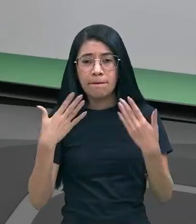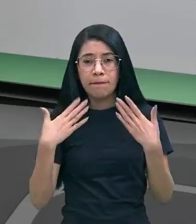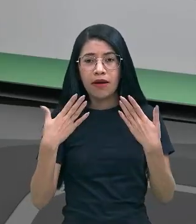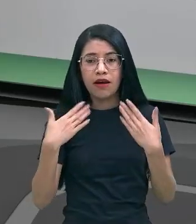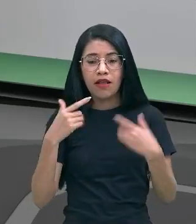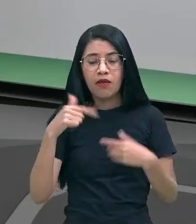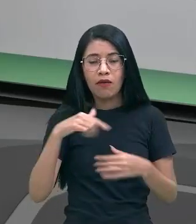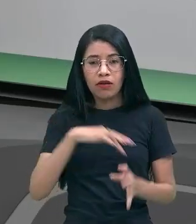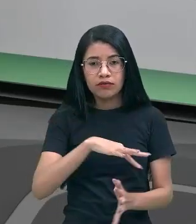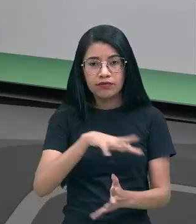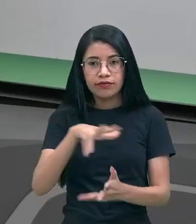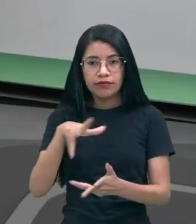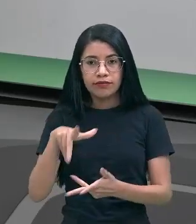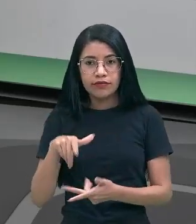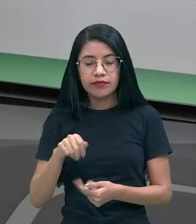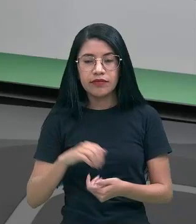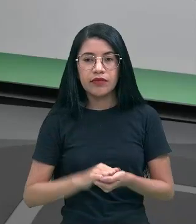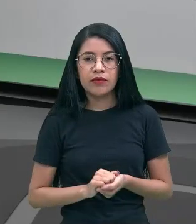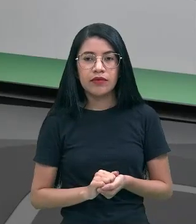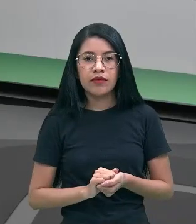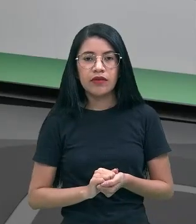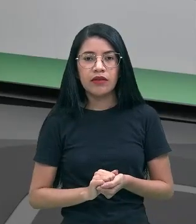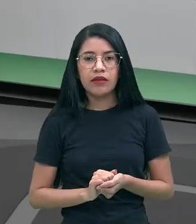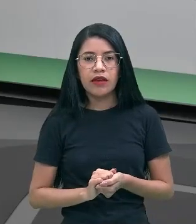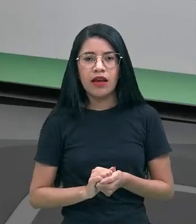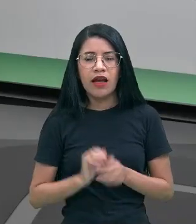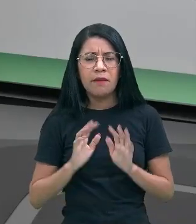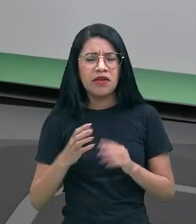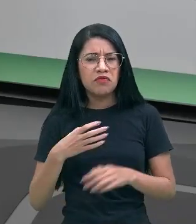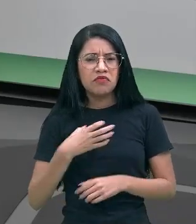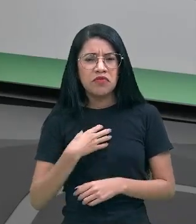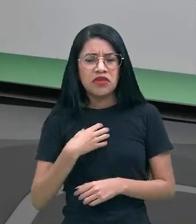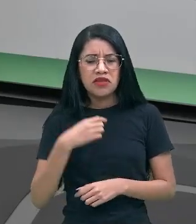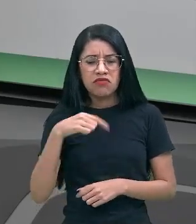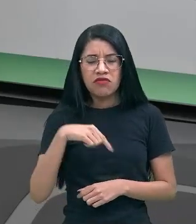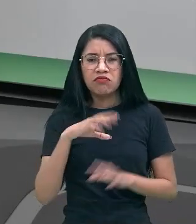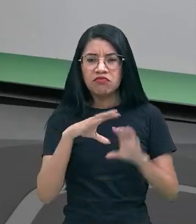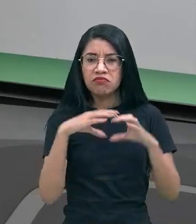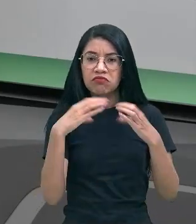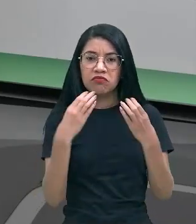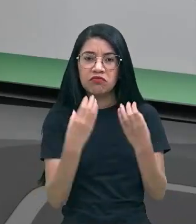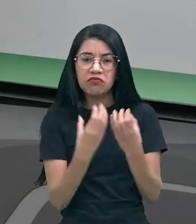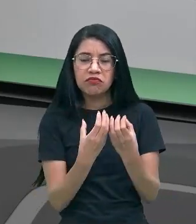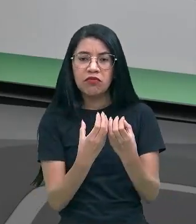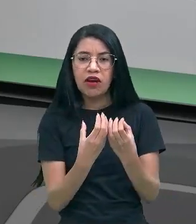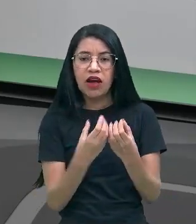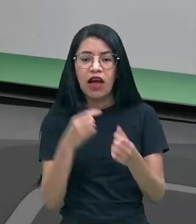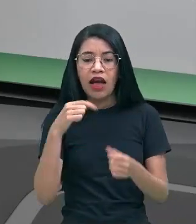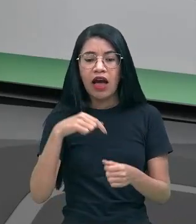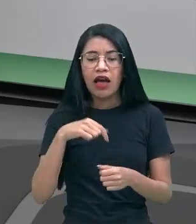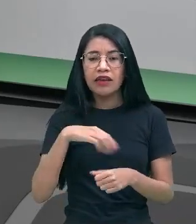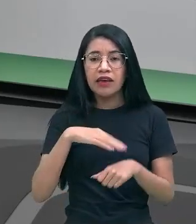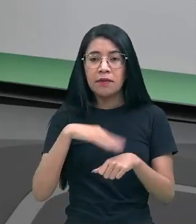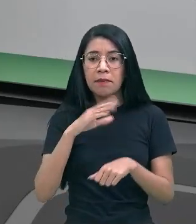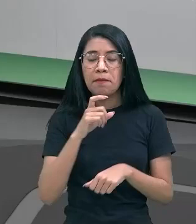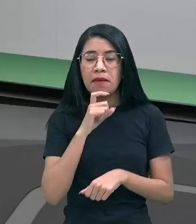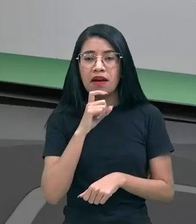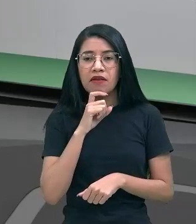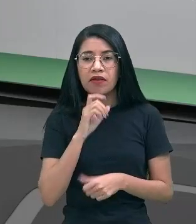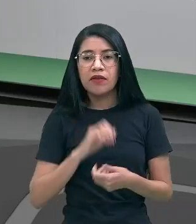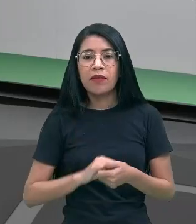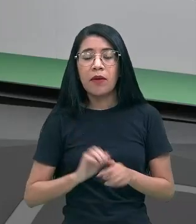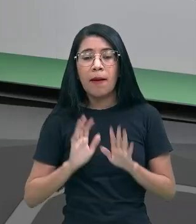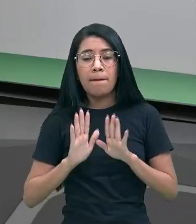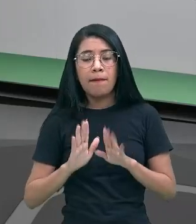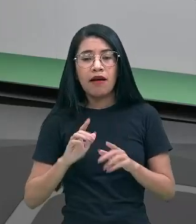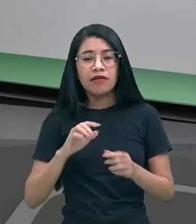aqui na nossa terra. Aí, professora, mas eu não sinto isso aqui na minha comunidade. Aqui fica mais frio. Só que é um problema